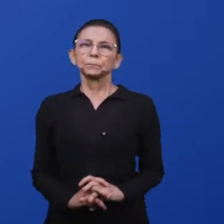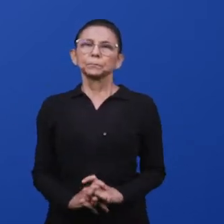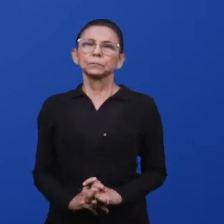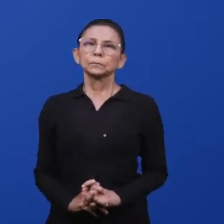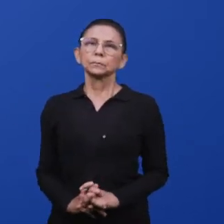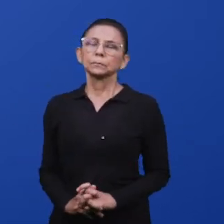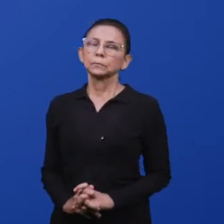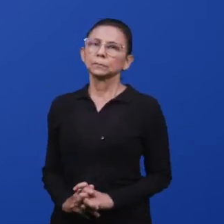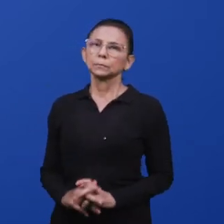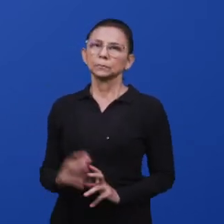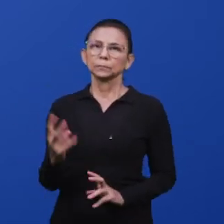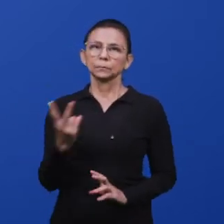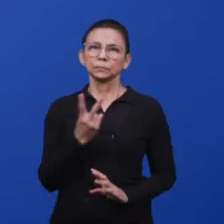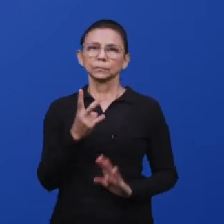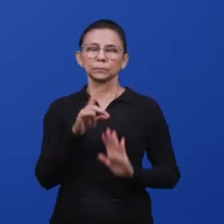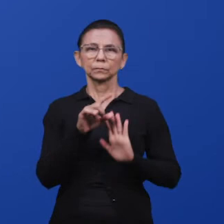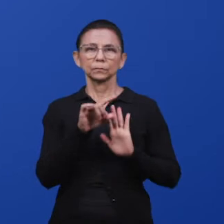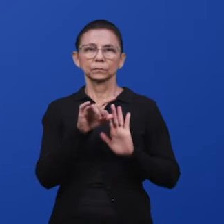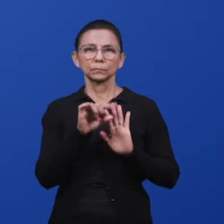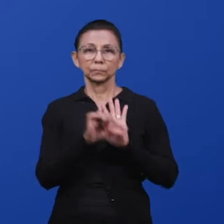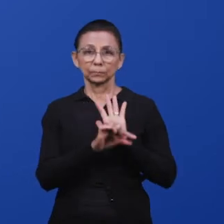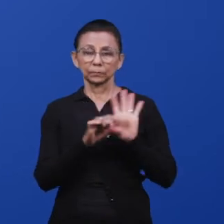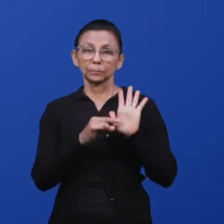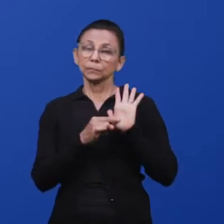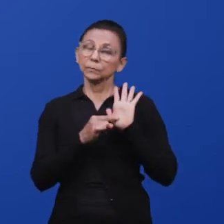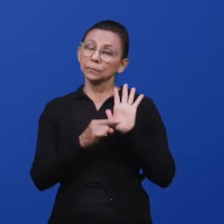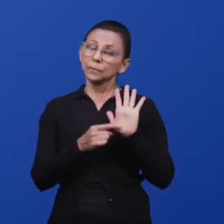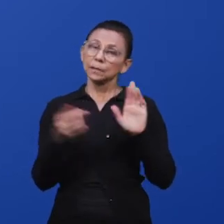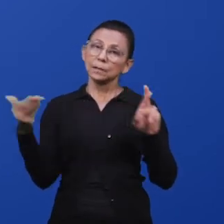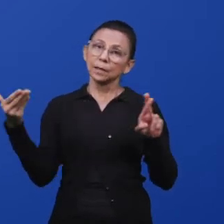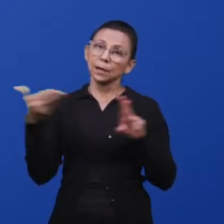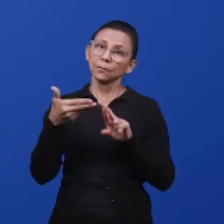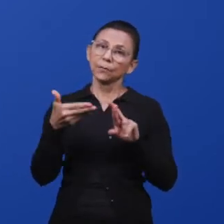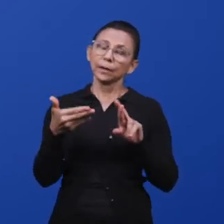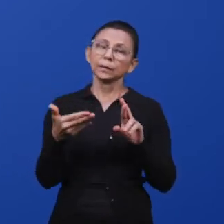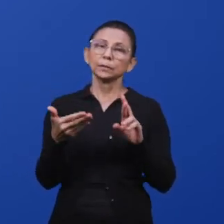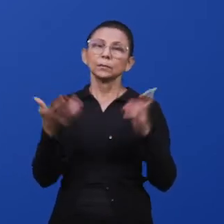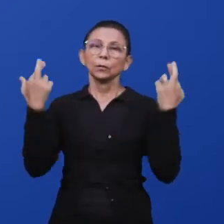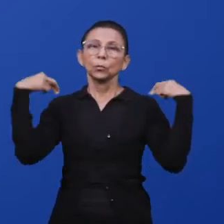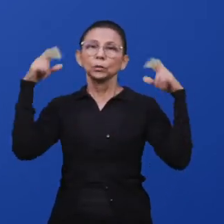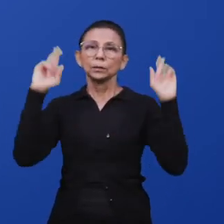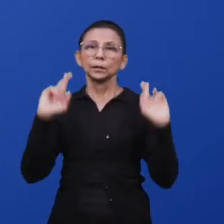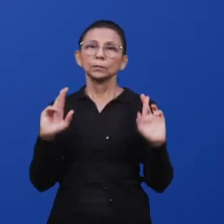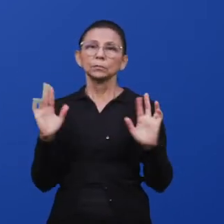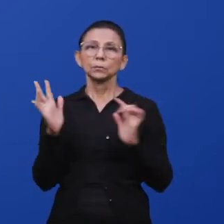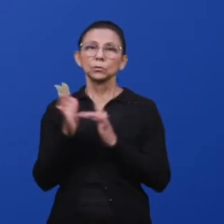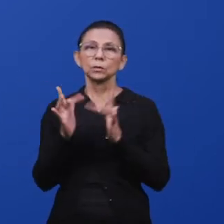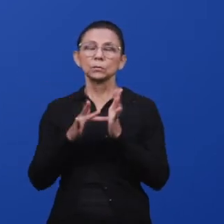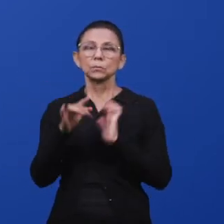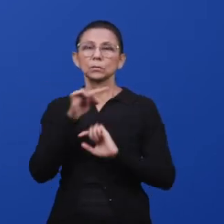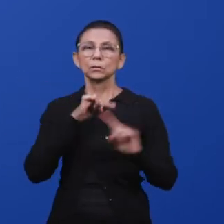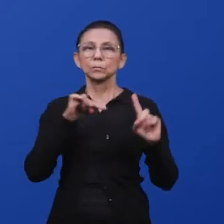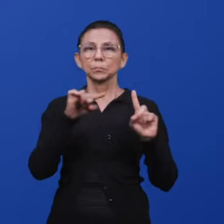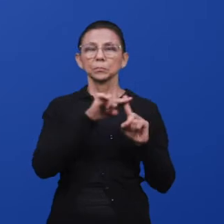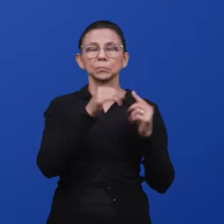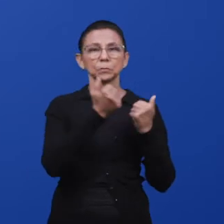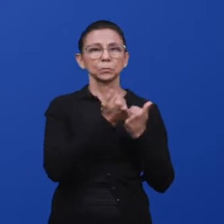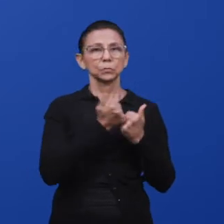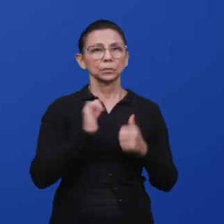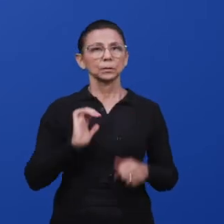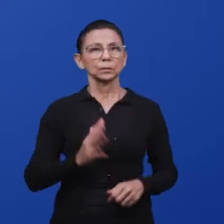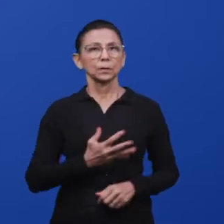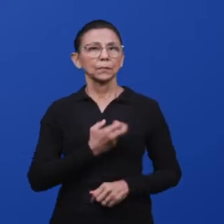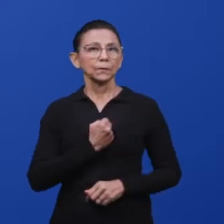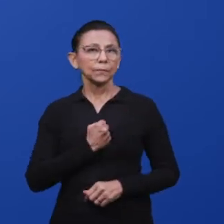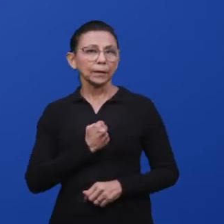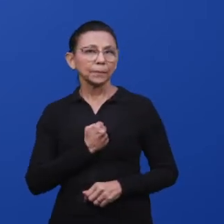é que os 2 versículos falam do Cordeiro. Foi Jesus que morreu na cruz para nos salvar. E lá em Êxodo, fala